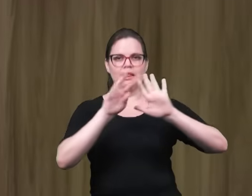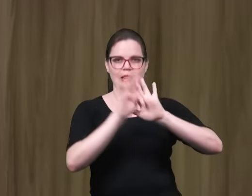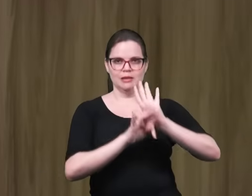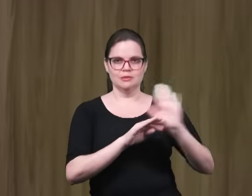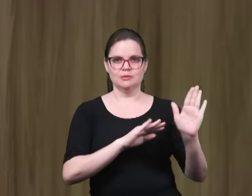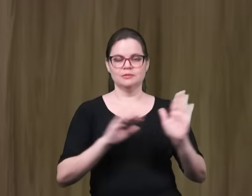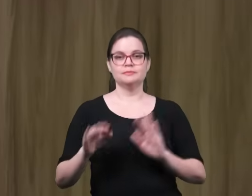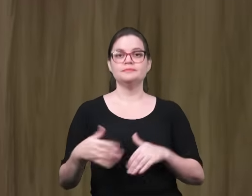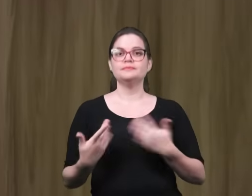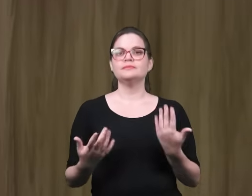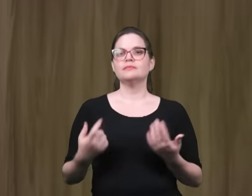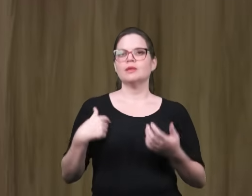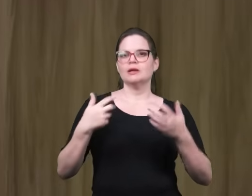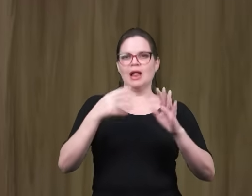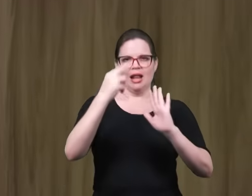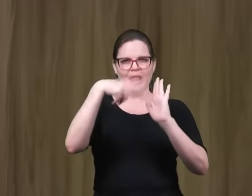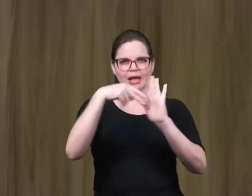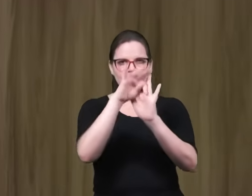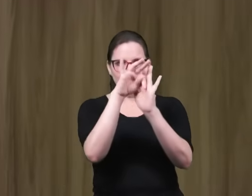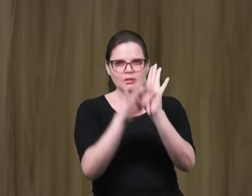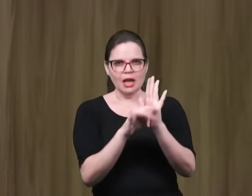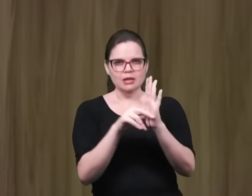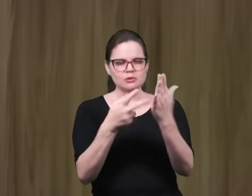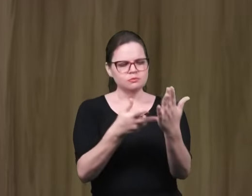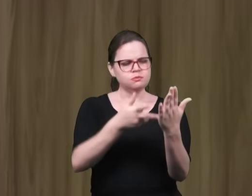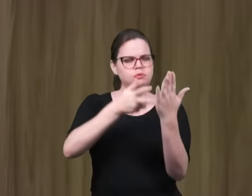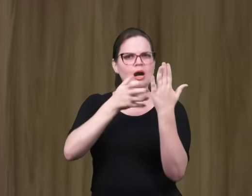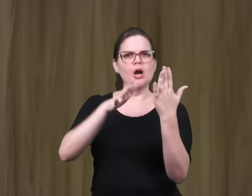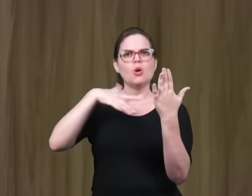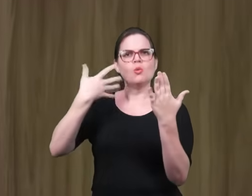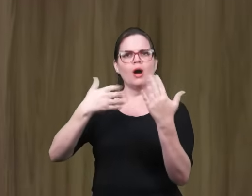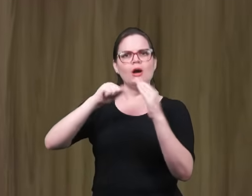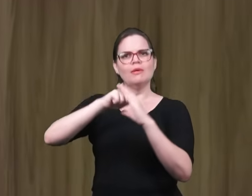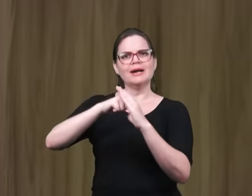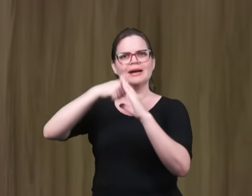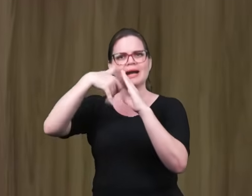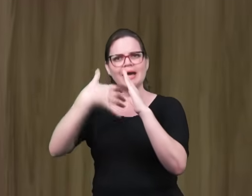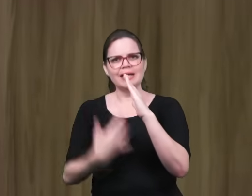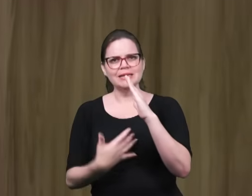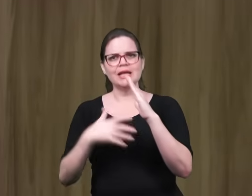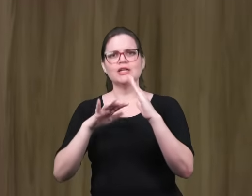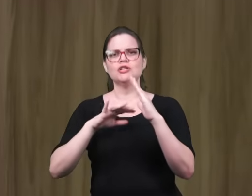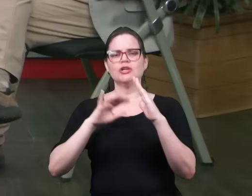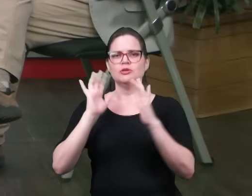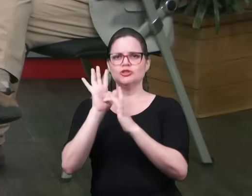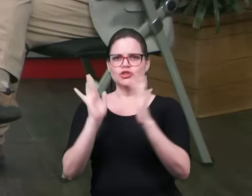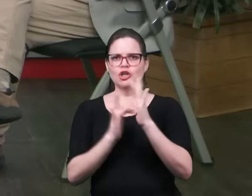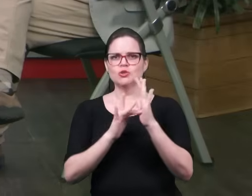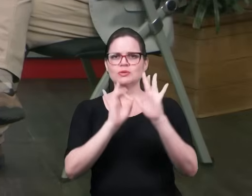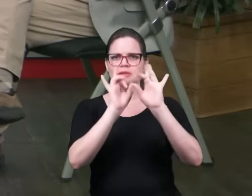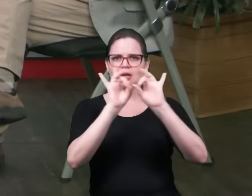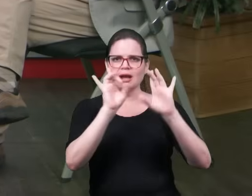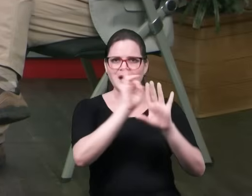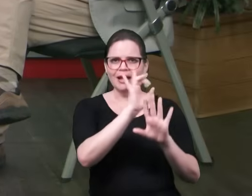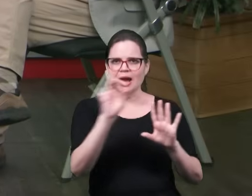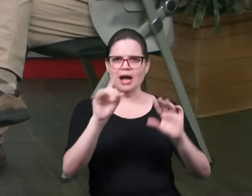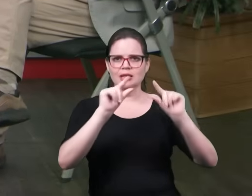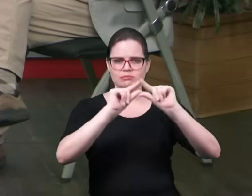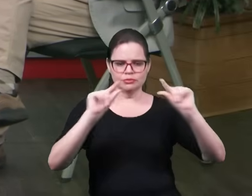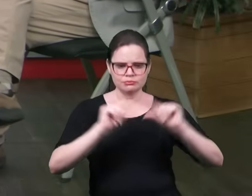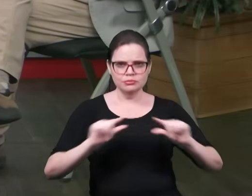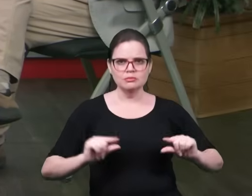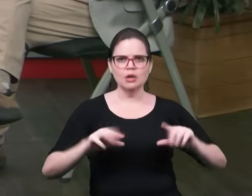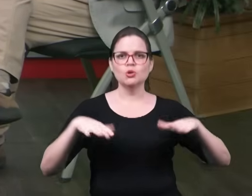a designação dada ao Senhor Jesus em cada verso e comente o sentido profético. O sentido